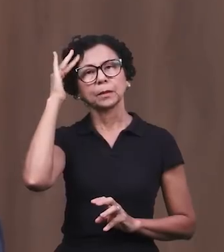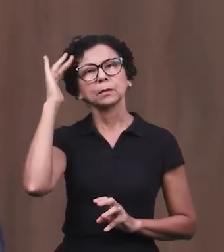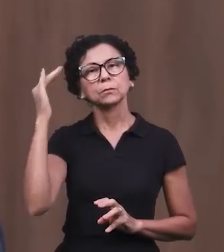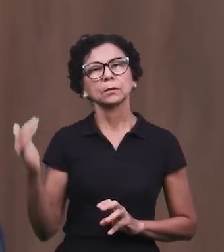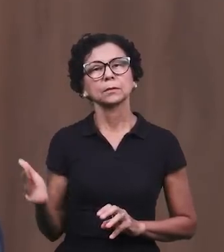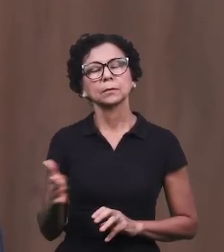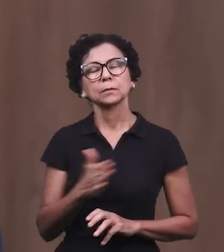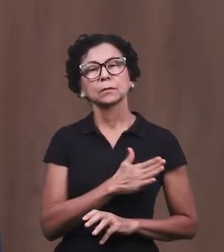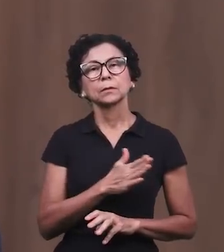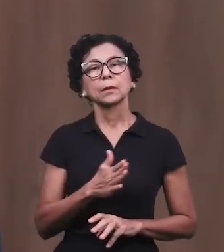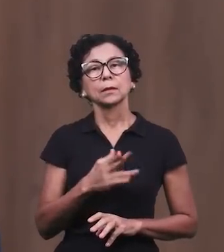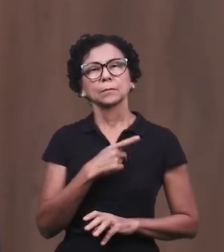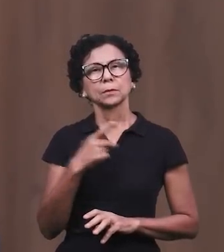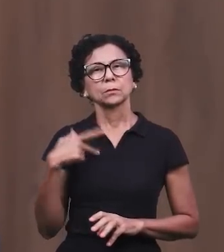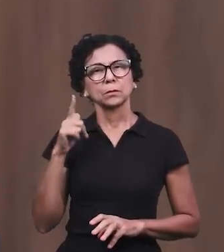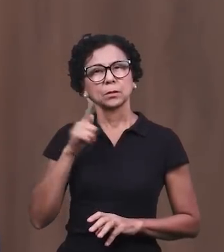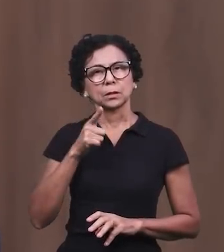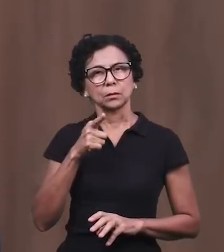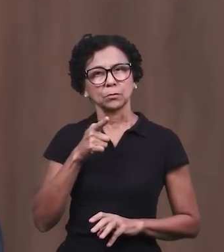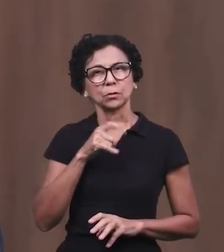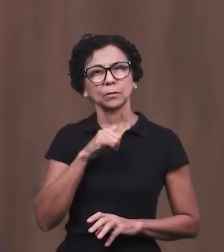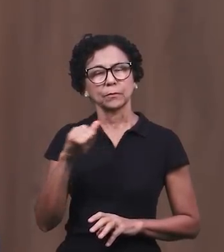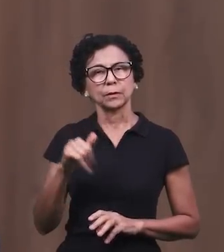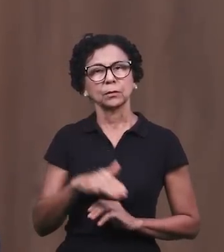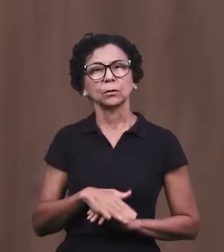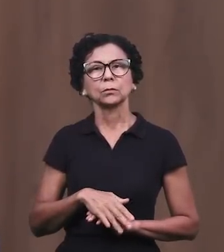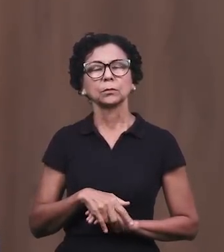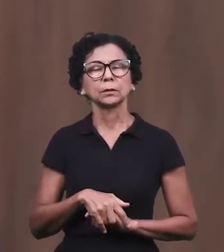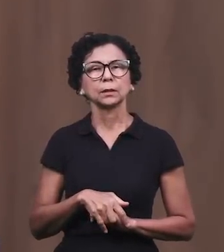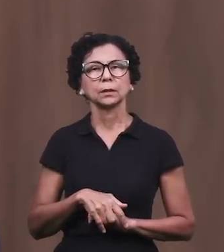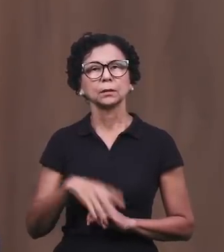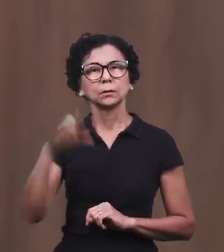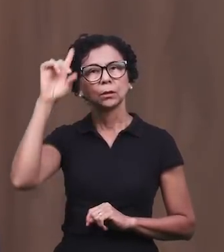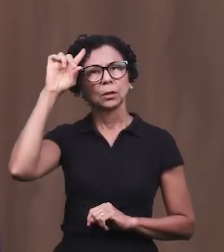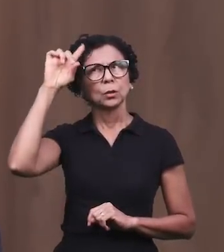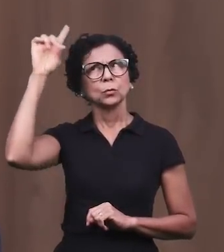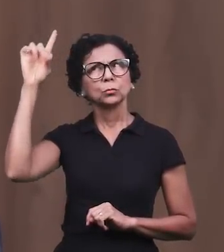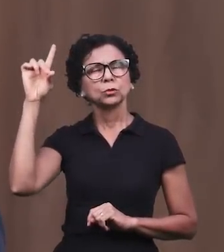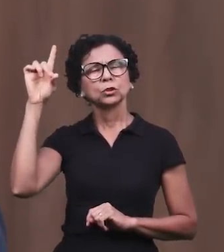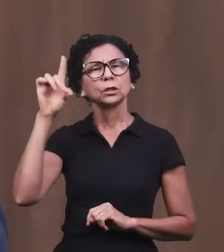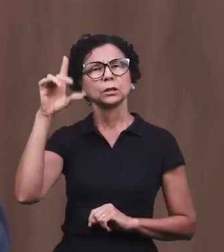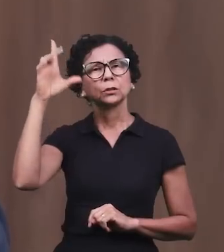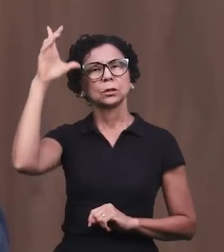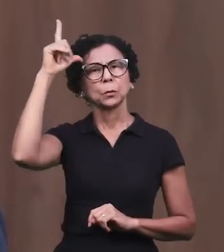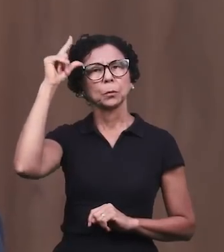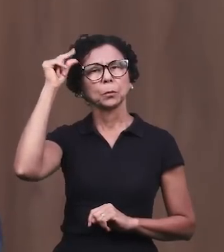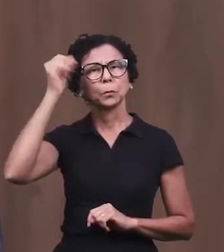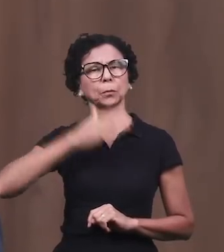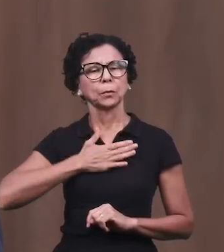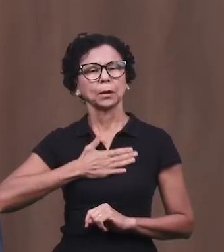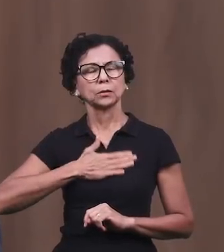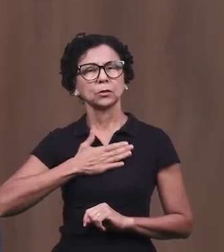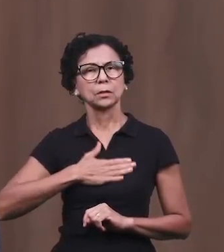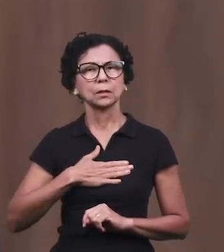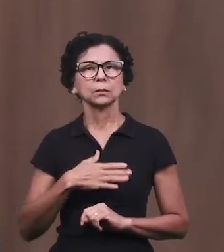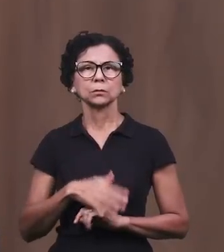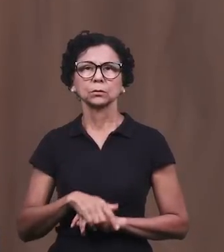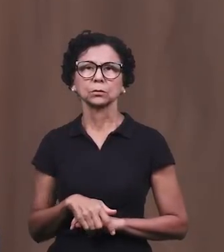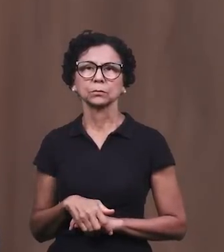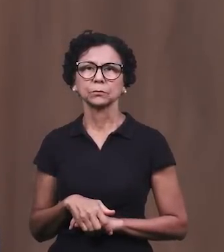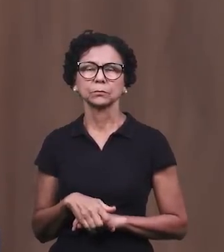naquela live que ele estava falando sobre dia de descanso, né? Então, as